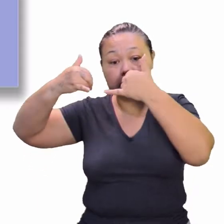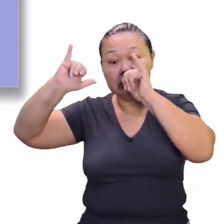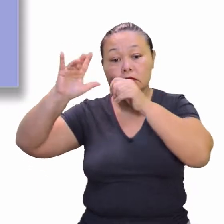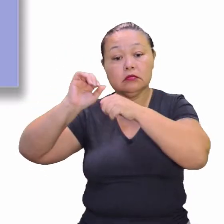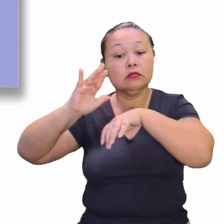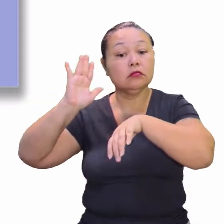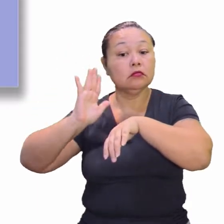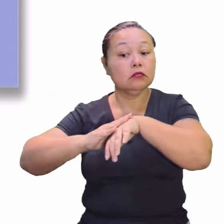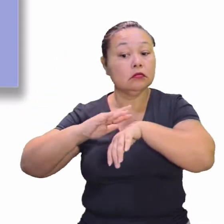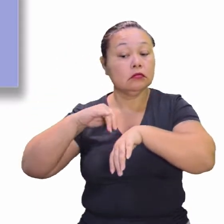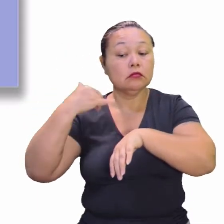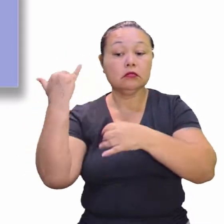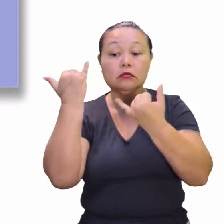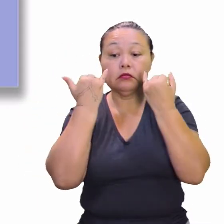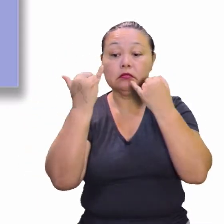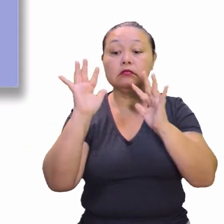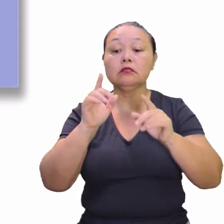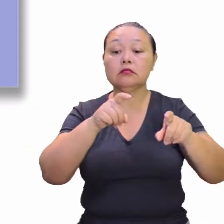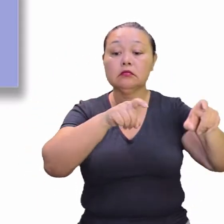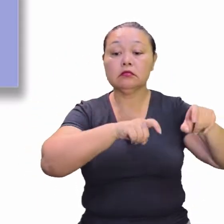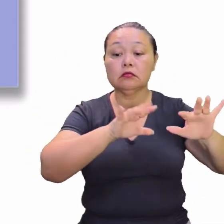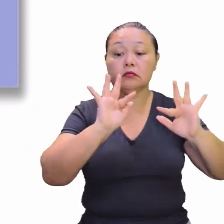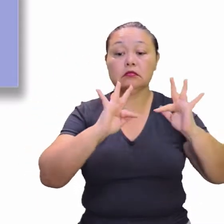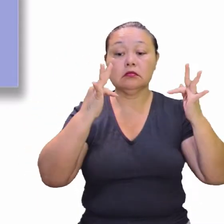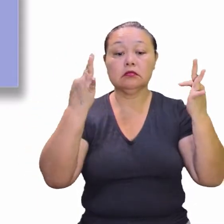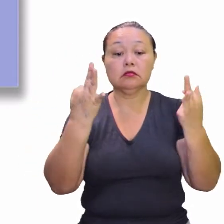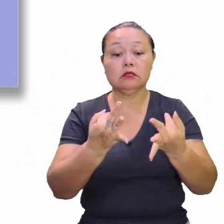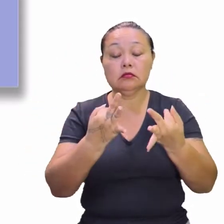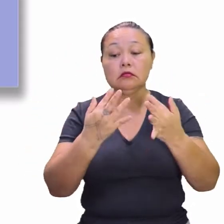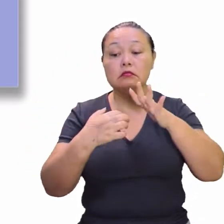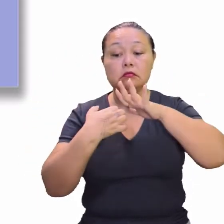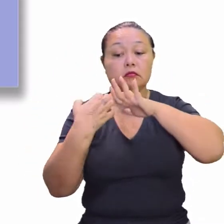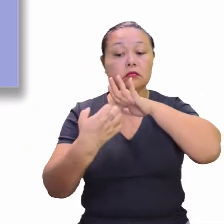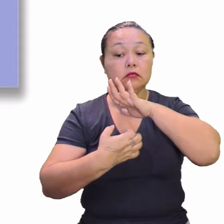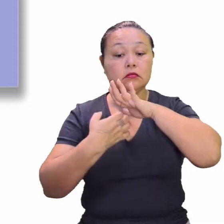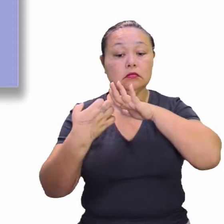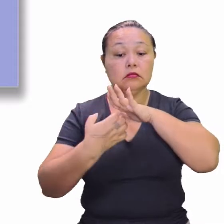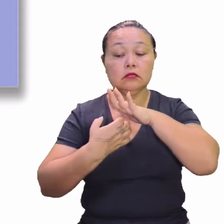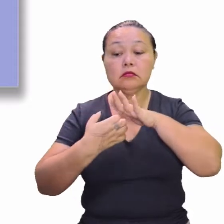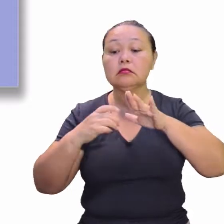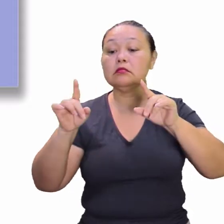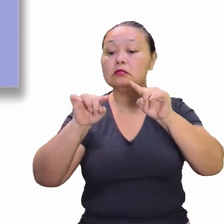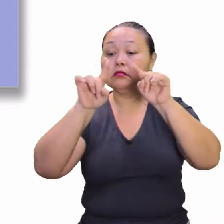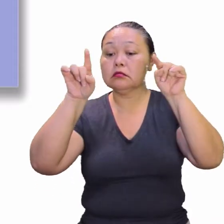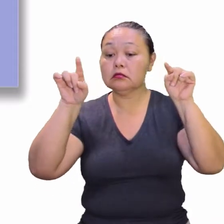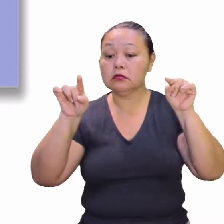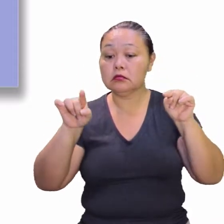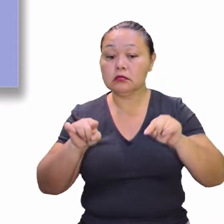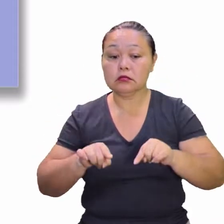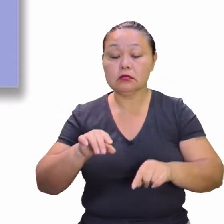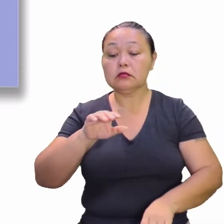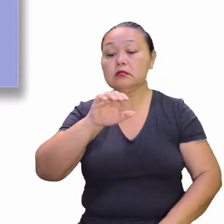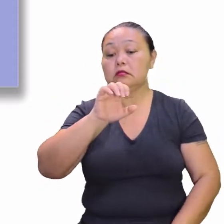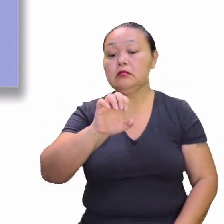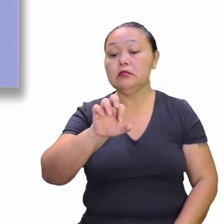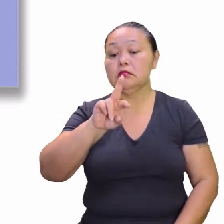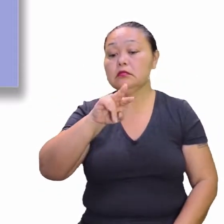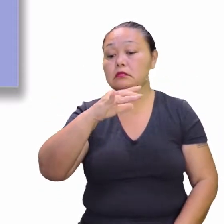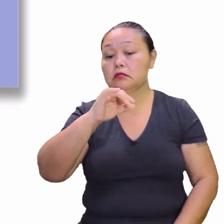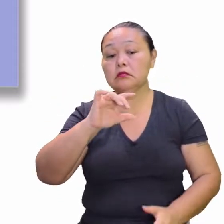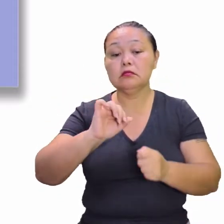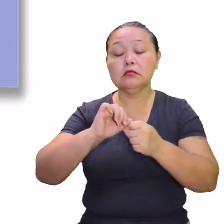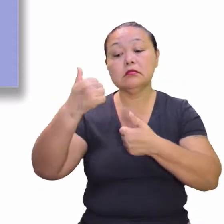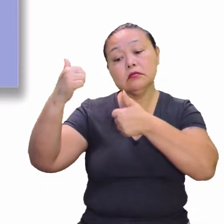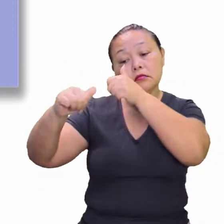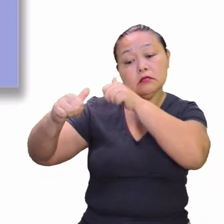mais informações da agricultura familiar, indústria e serviços de Rondônia. Se a gente analisar aí agricultura,